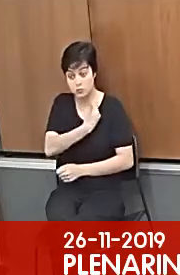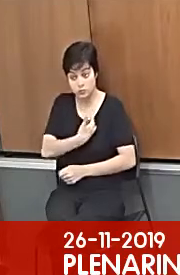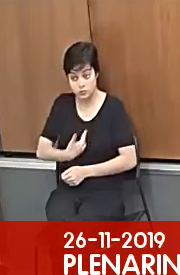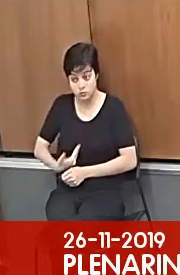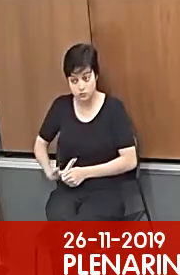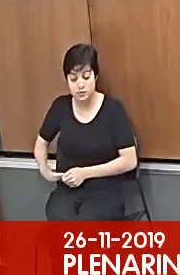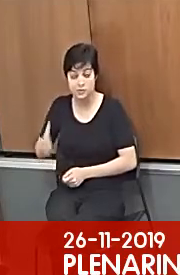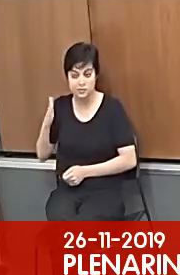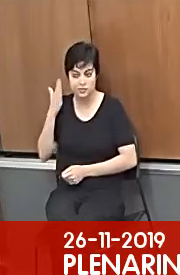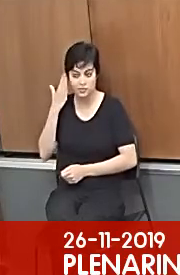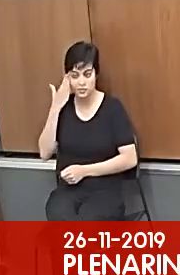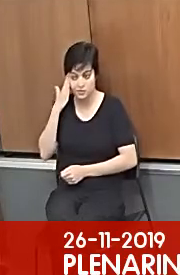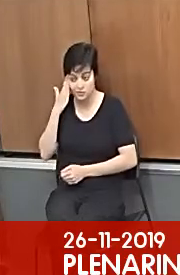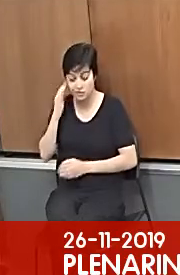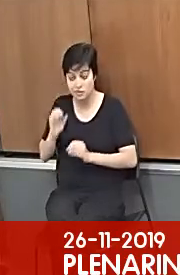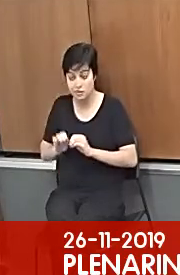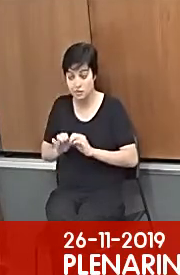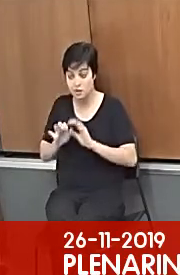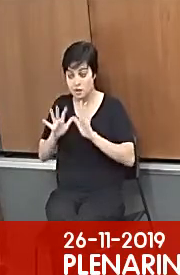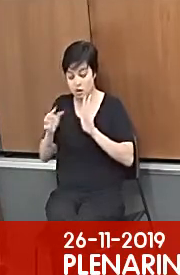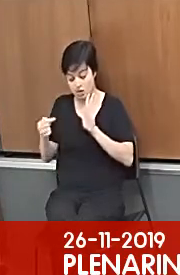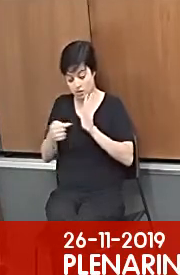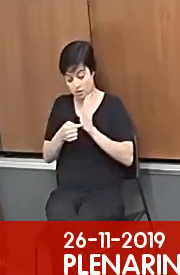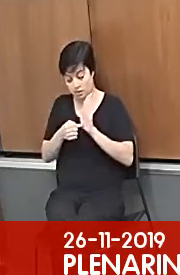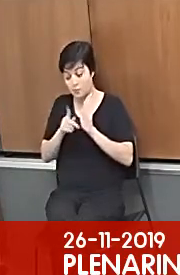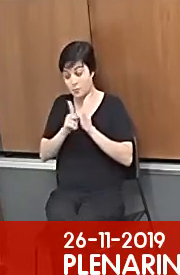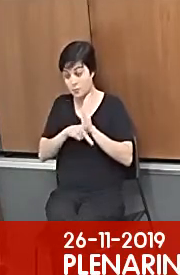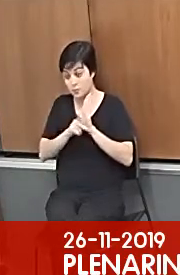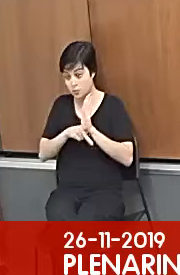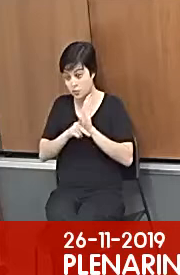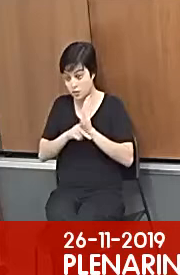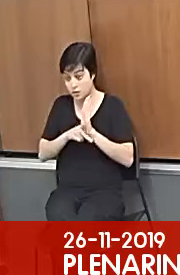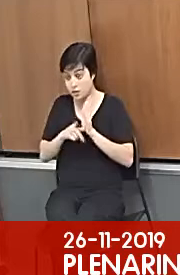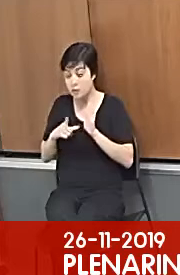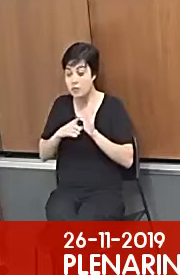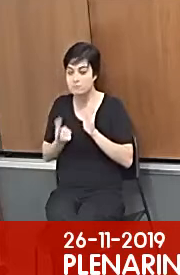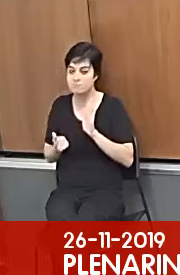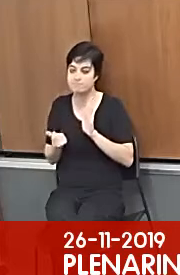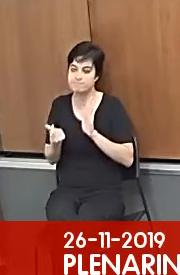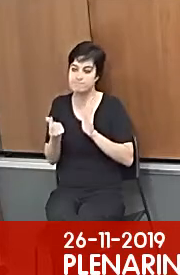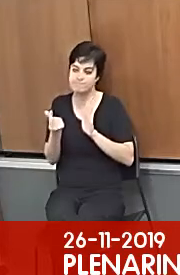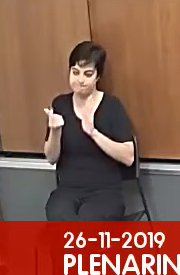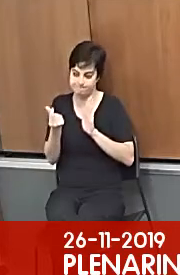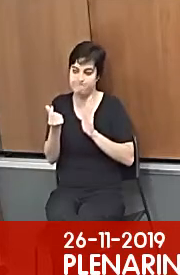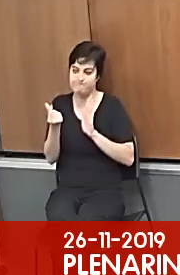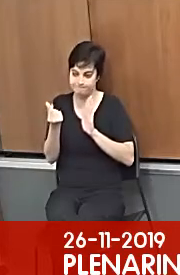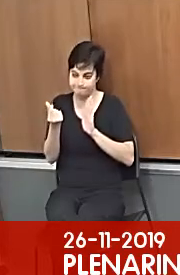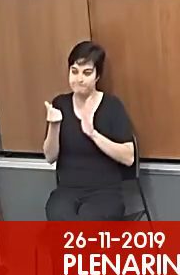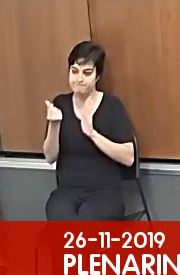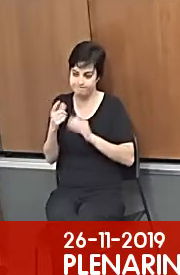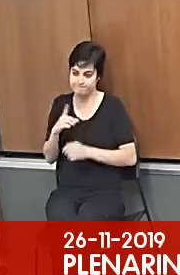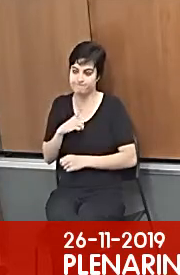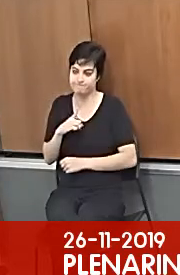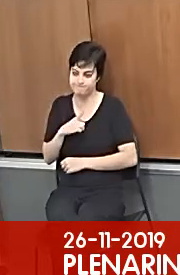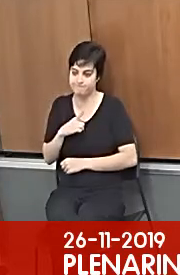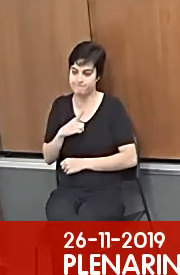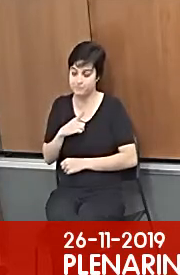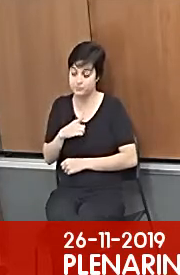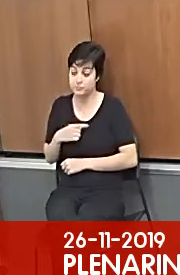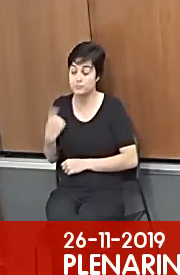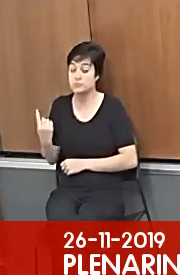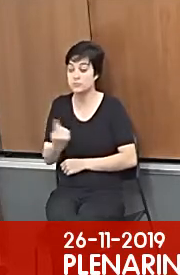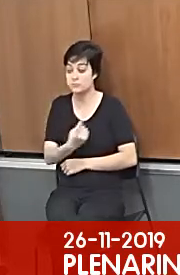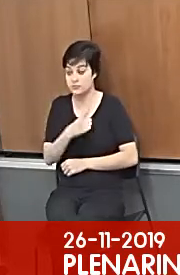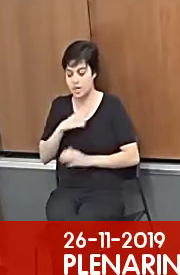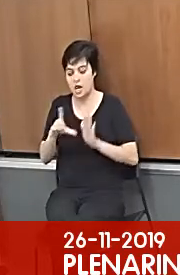que o Estado entenda que isso vai gerar investimento. Eu sempre digo que nós temos uma lei